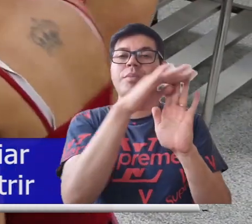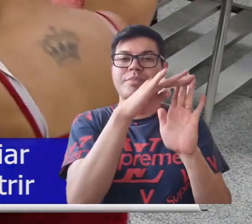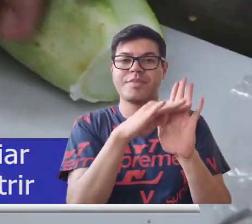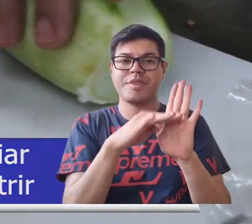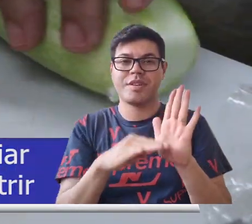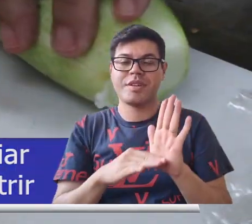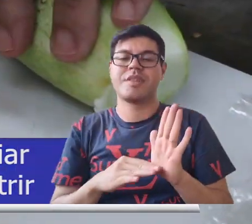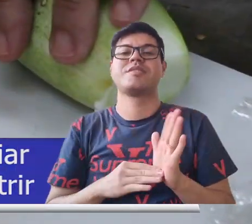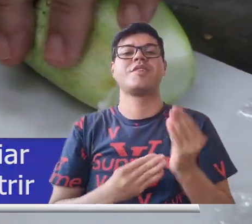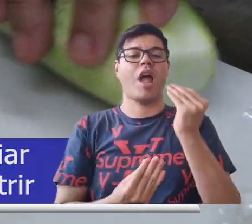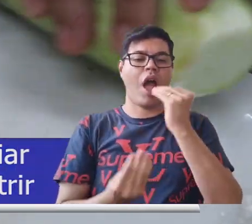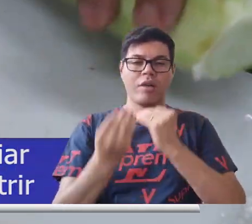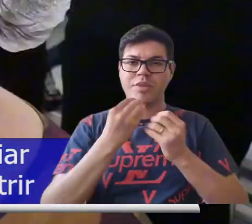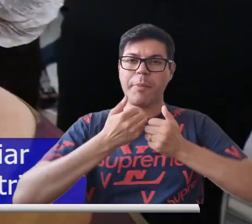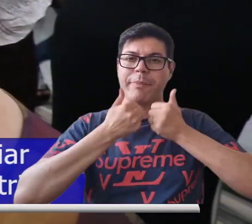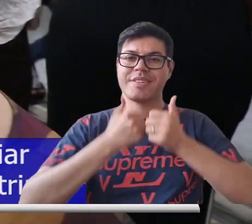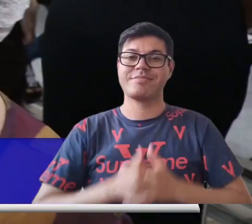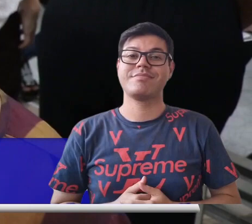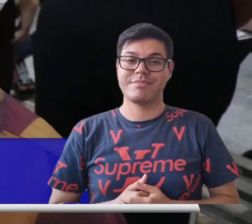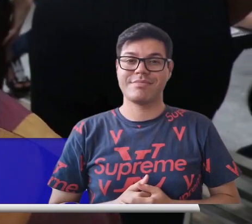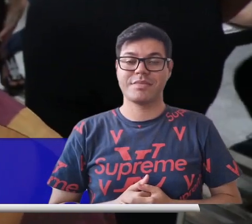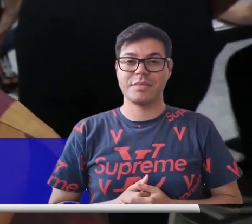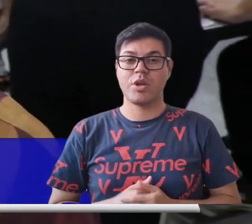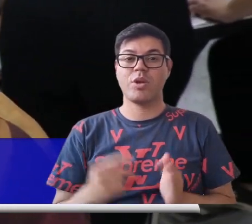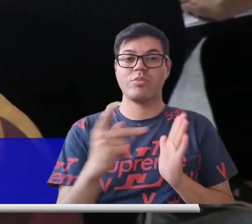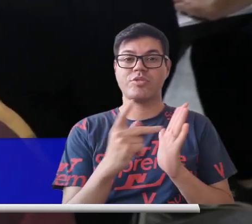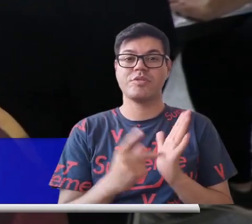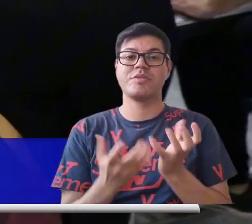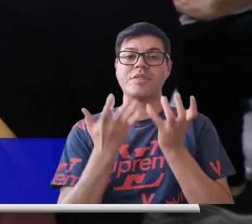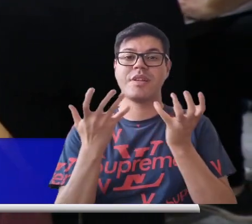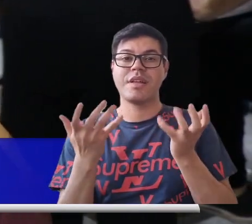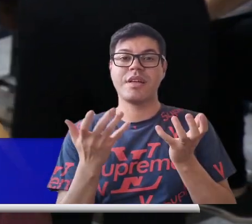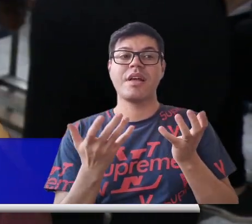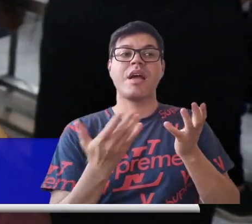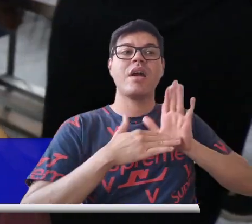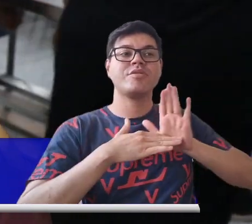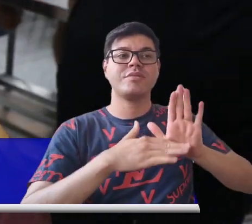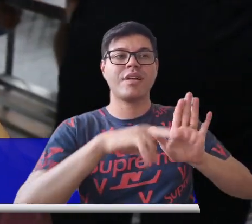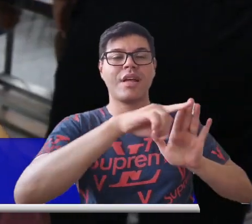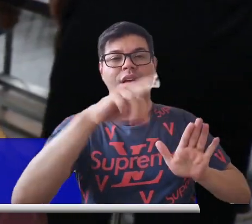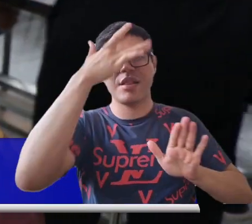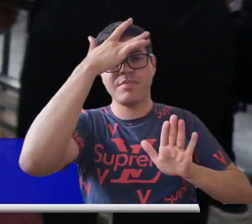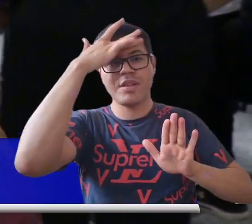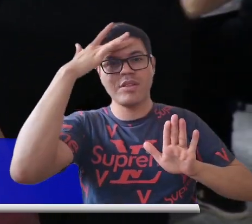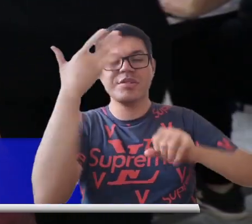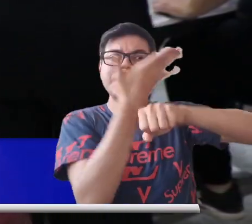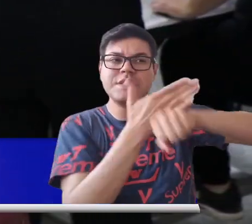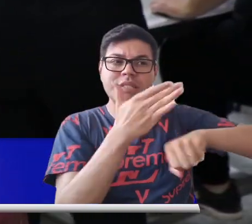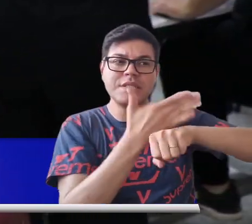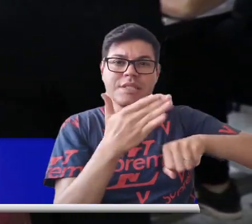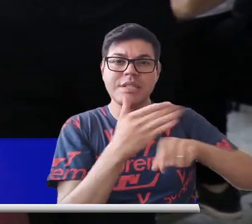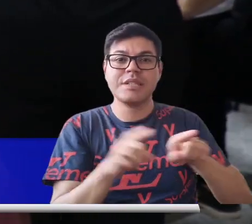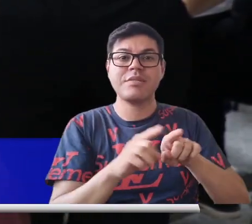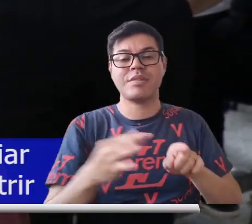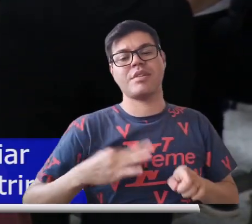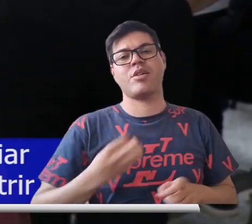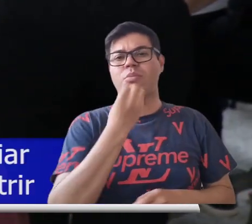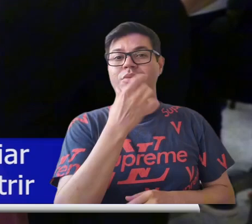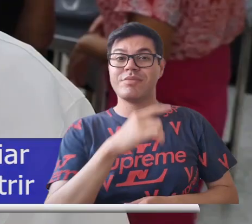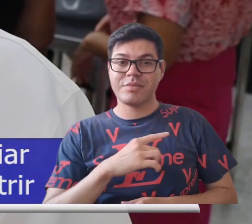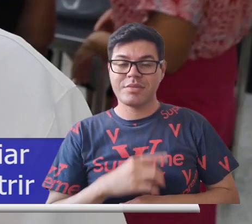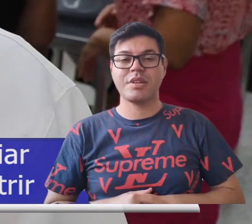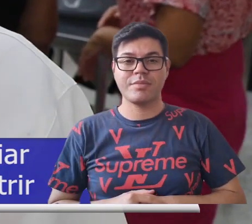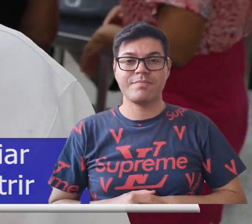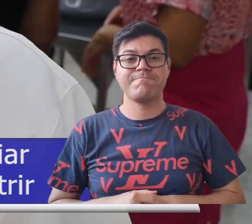pessoas atendidas pelo programa Nutrir. Esse projeto visa a capacitação, empreendedorismo e geração de